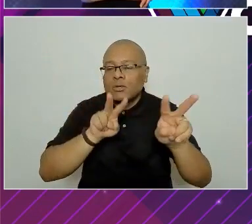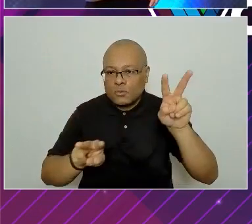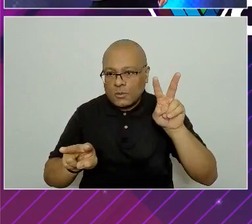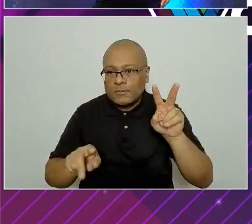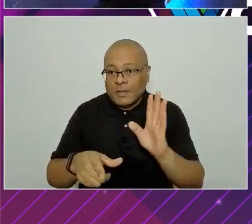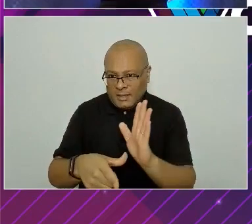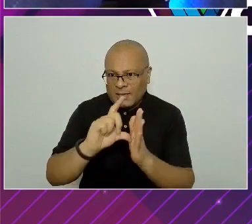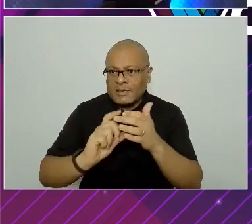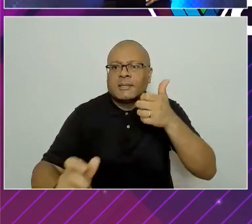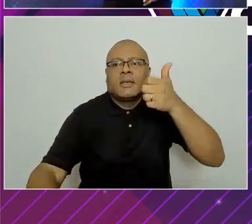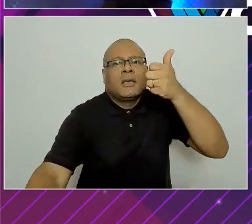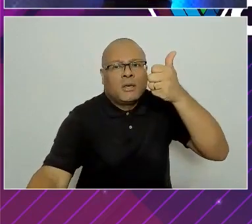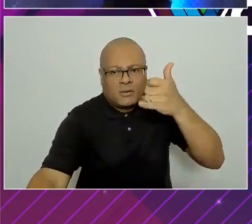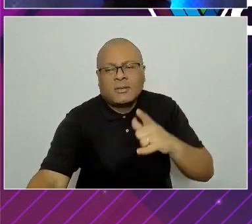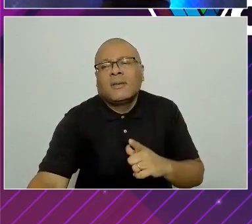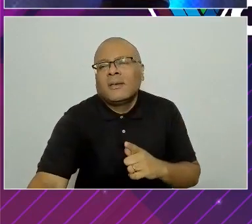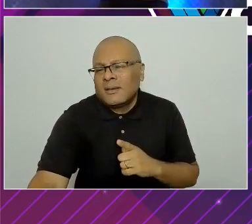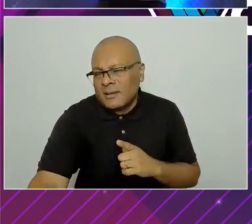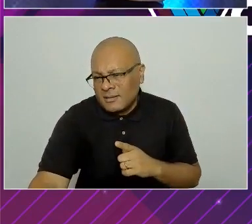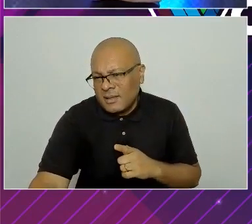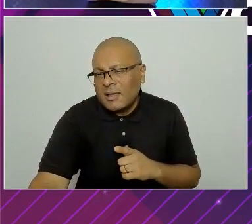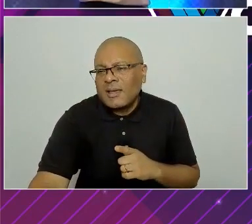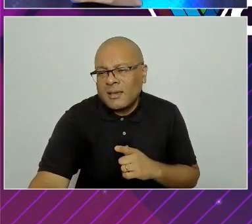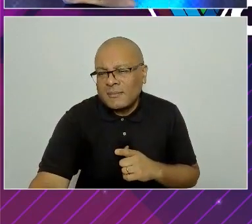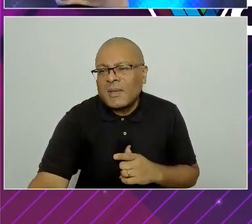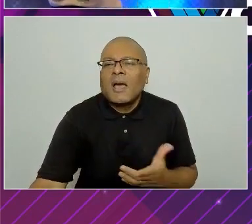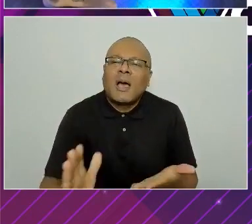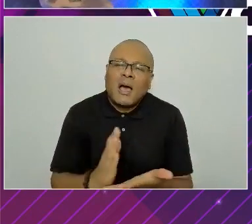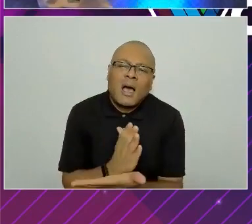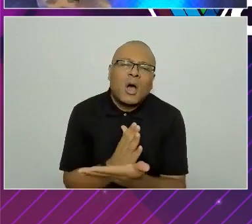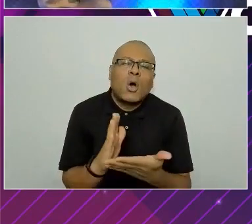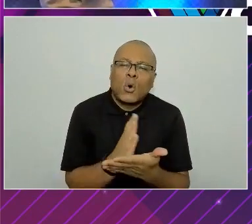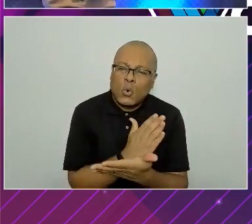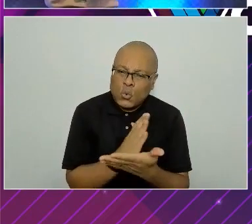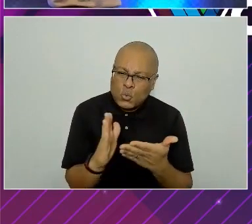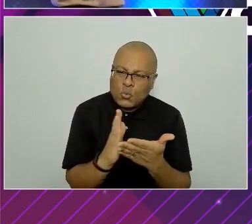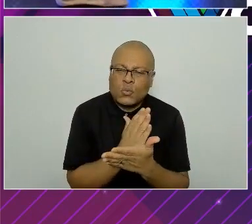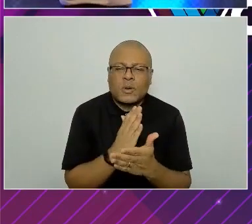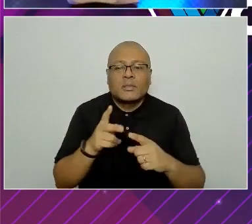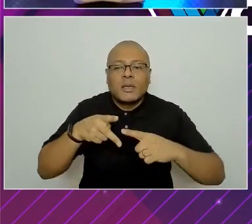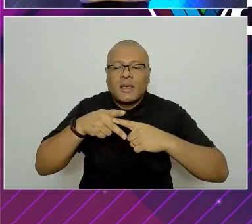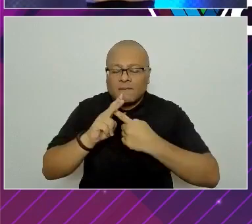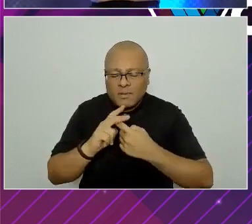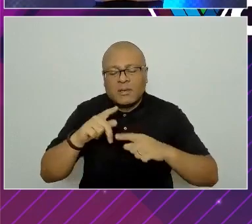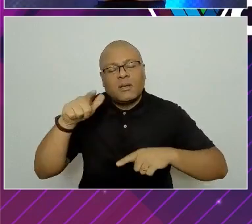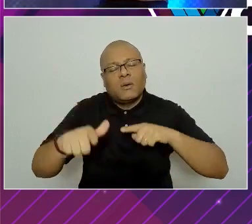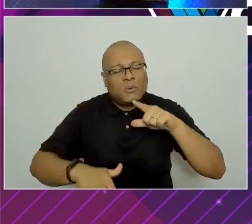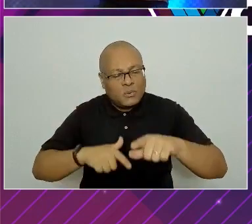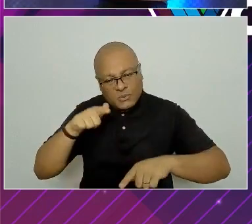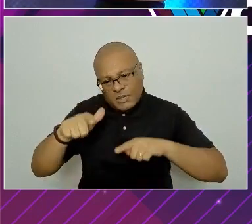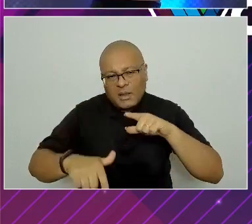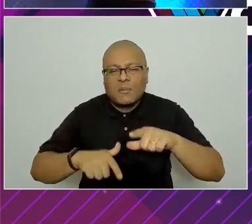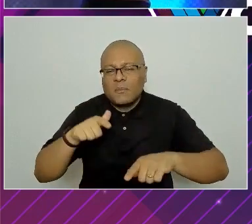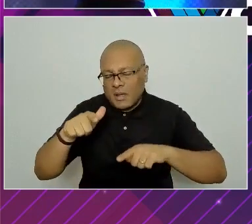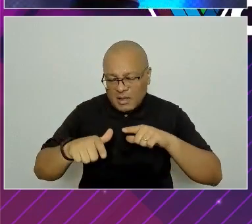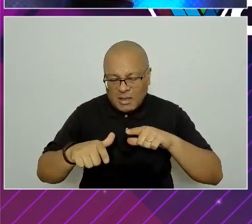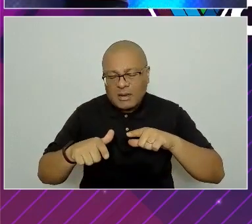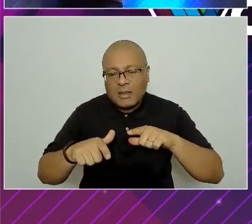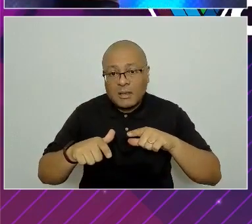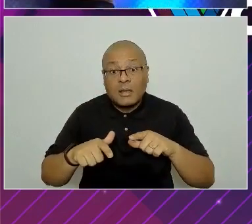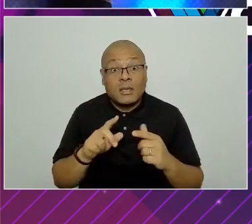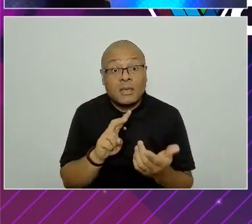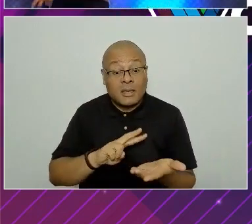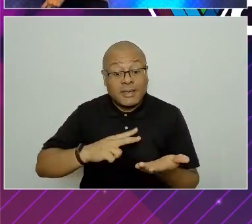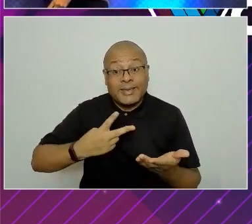comentei, a gente tem algumas ferramentas, inclusive de redes neurais, que elas trabalham com as redes neurais que